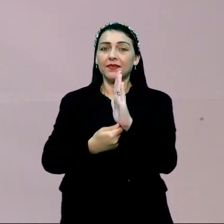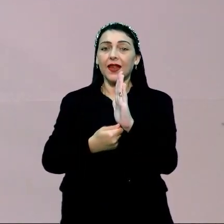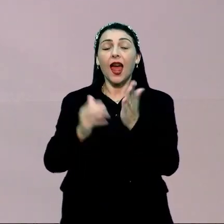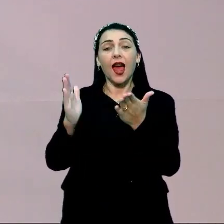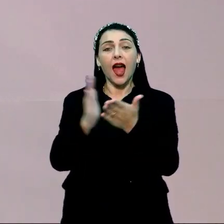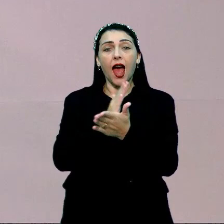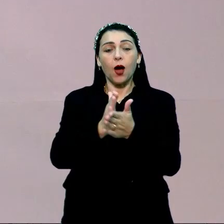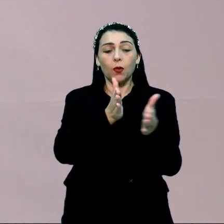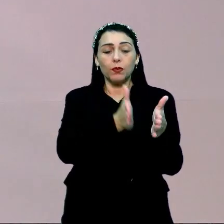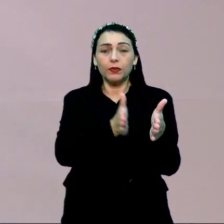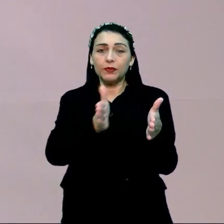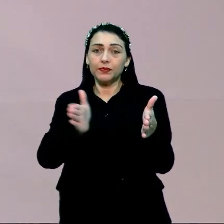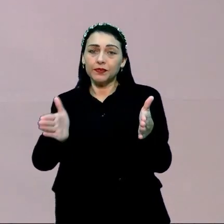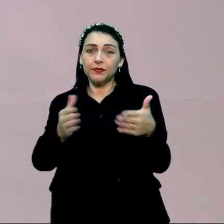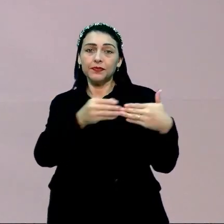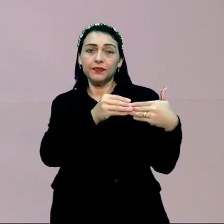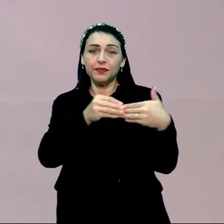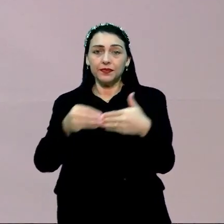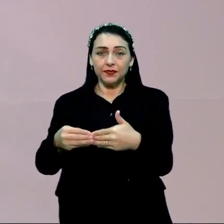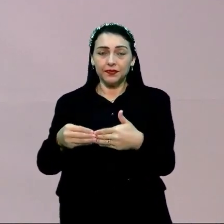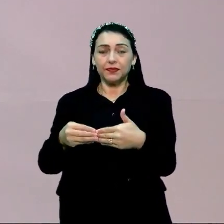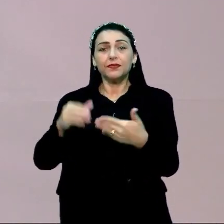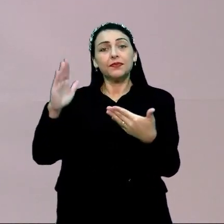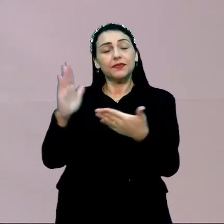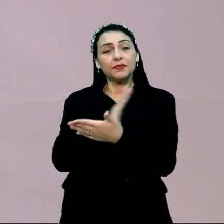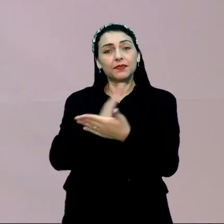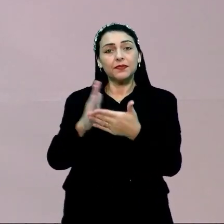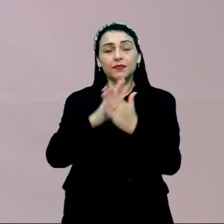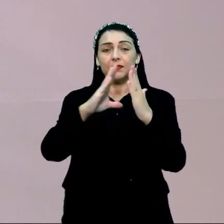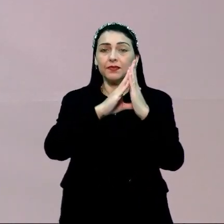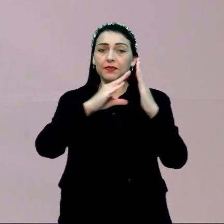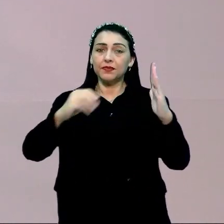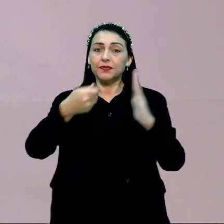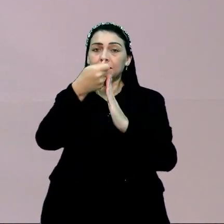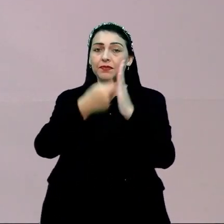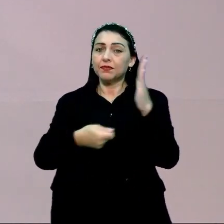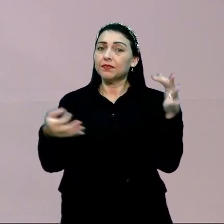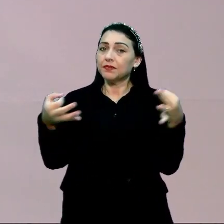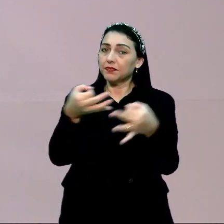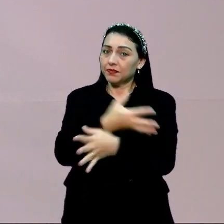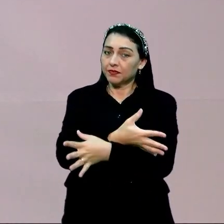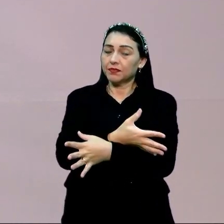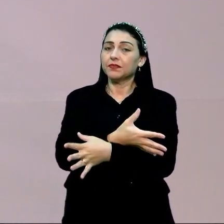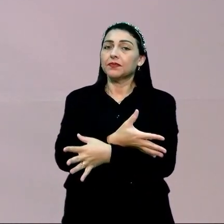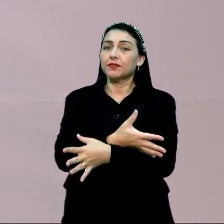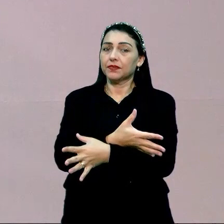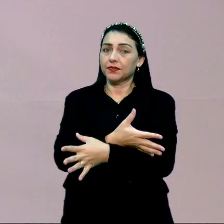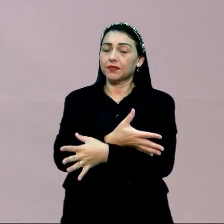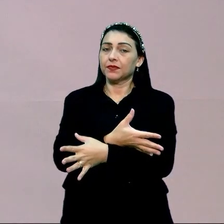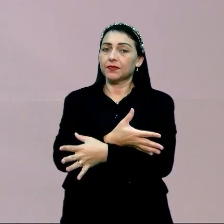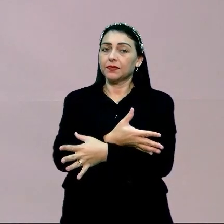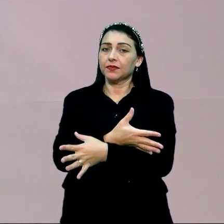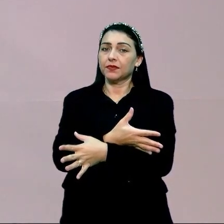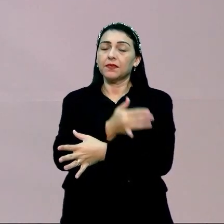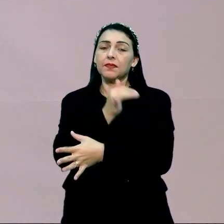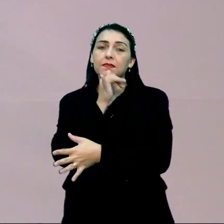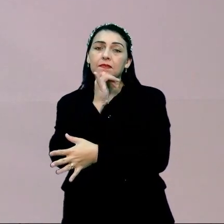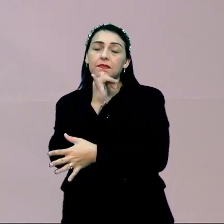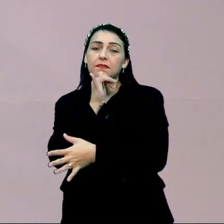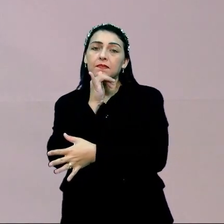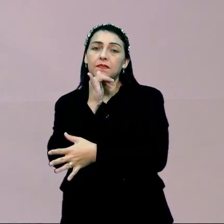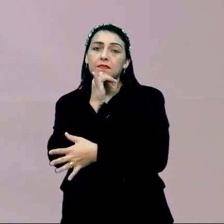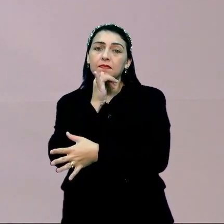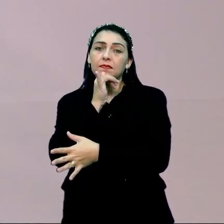algumas partes. Eu vou trazer alguns modelos de redações prontas de acordo com, por exemplo,